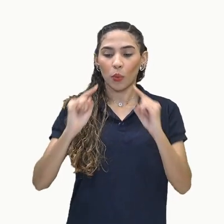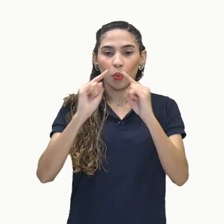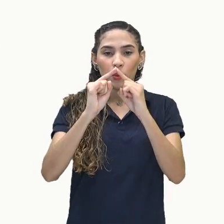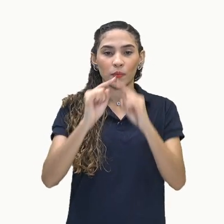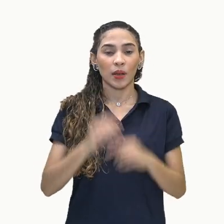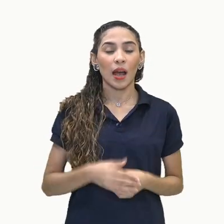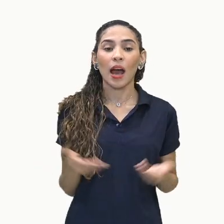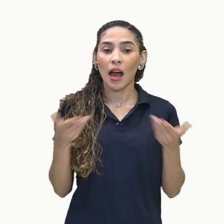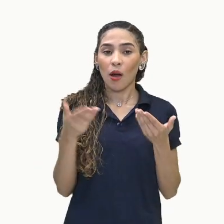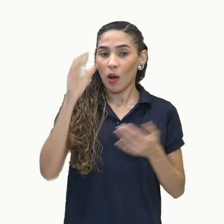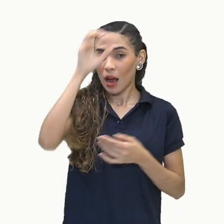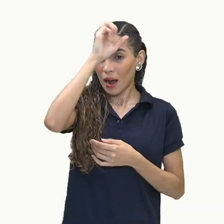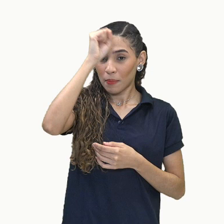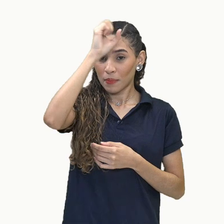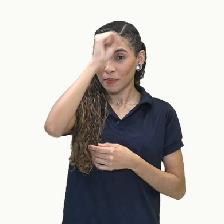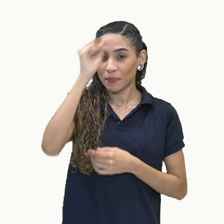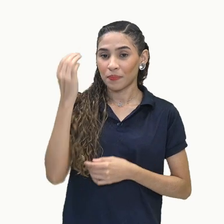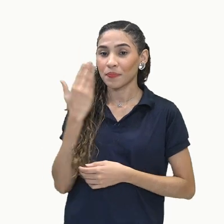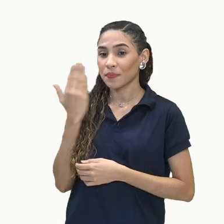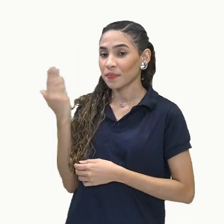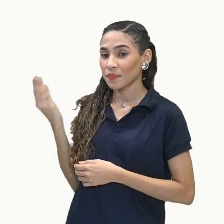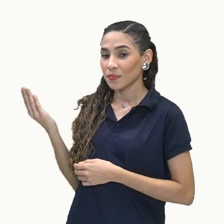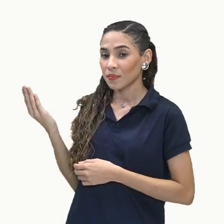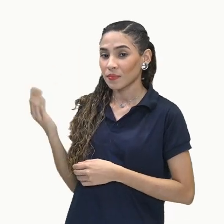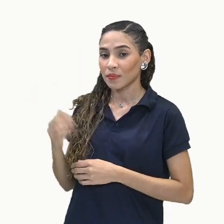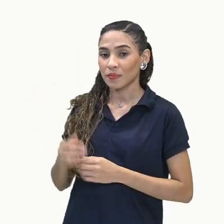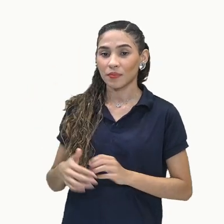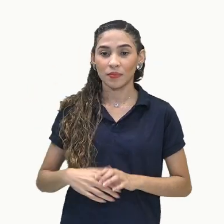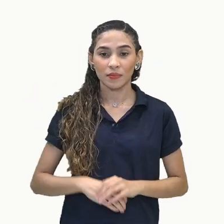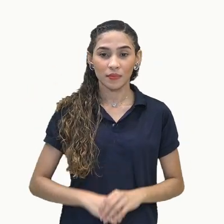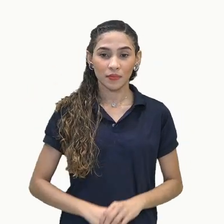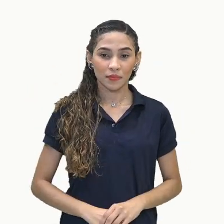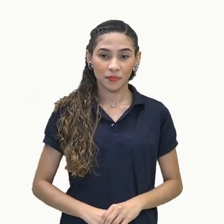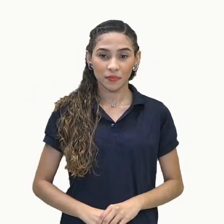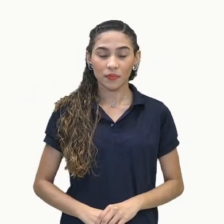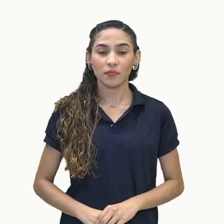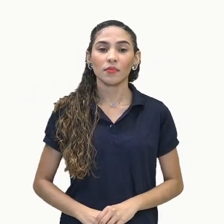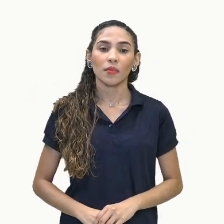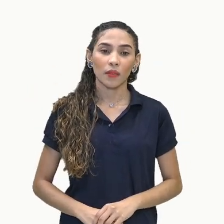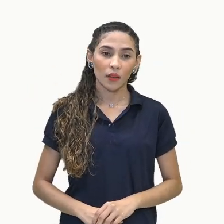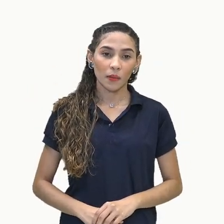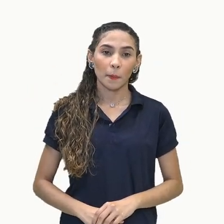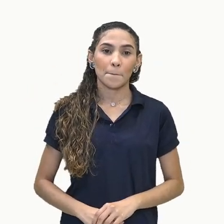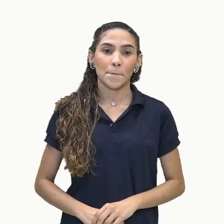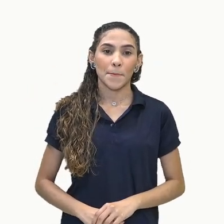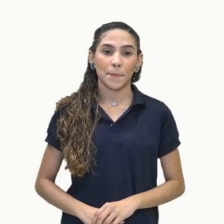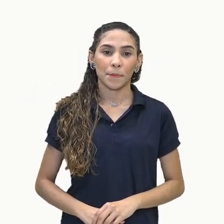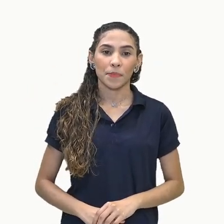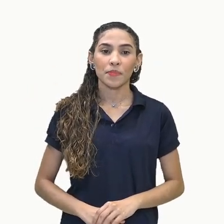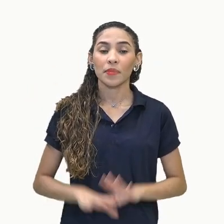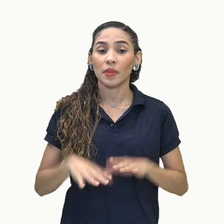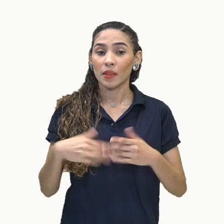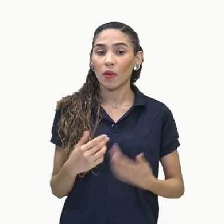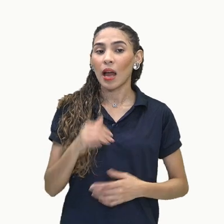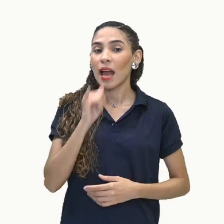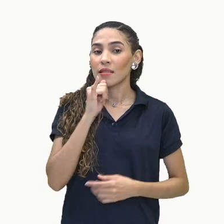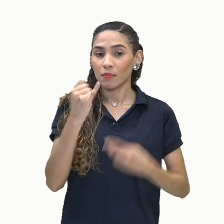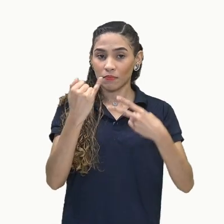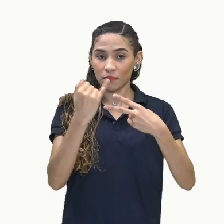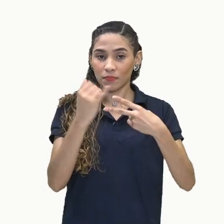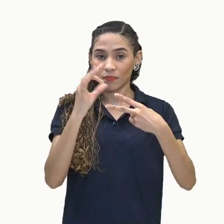nós vamos agora começar a aprender aqui, ó. Nós temos, ó, aqui a figura do